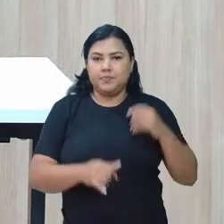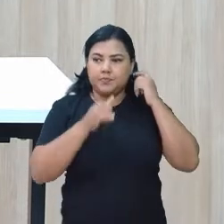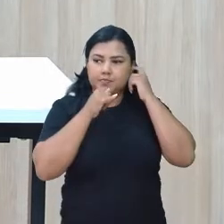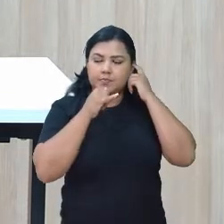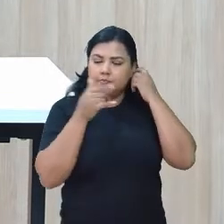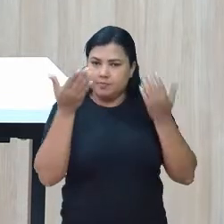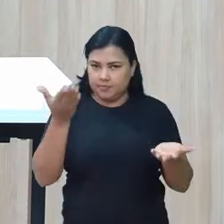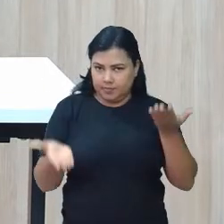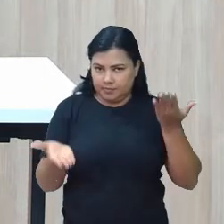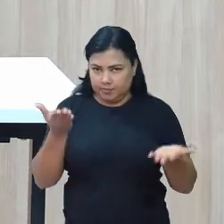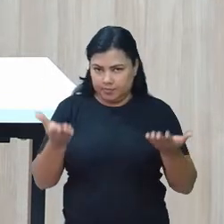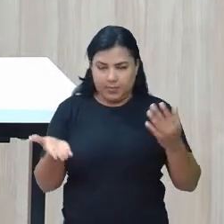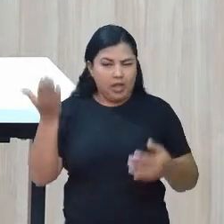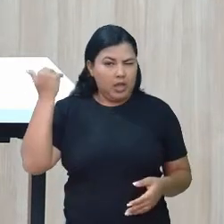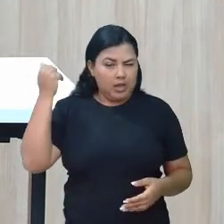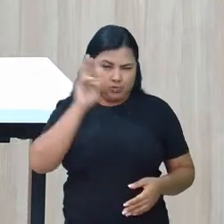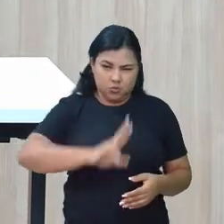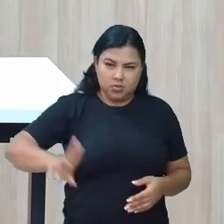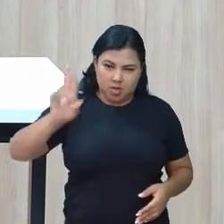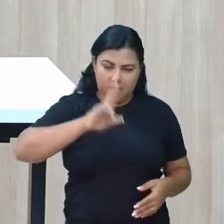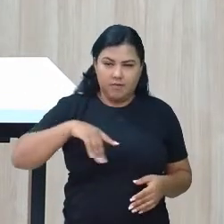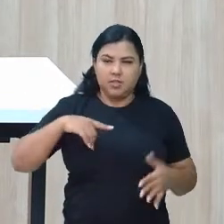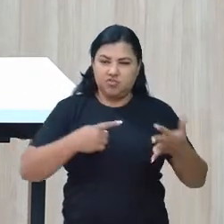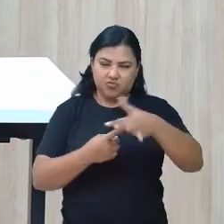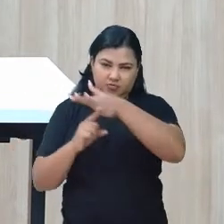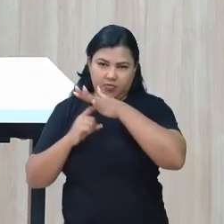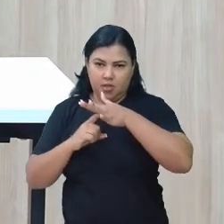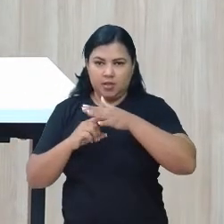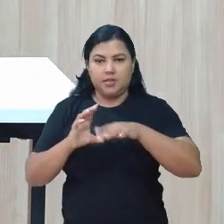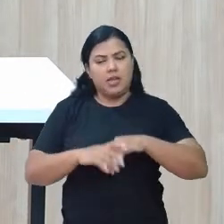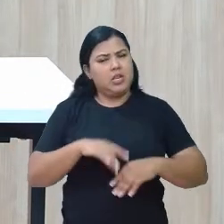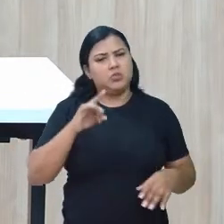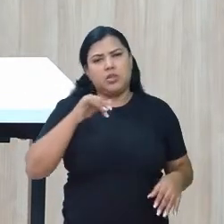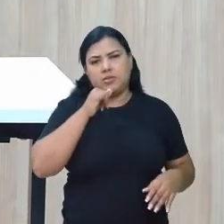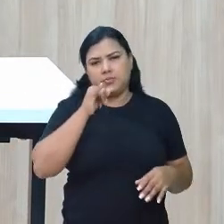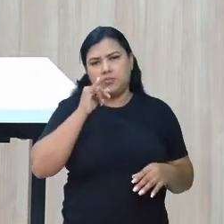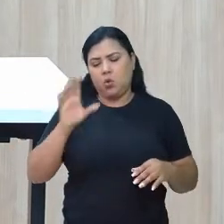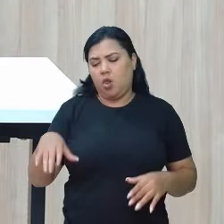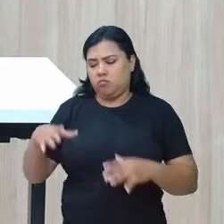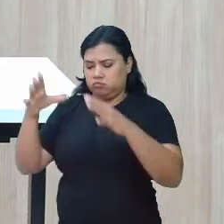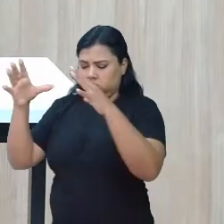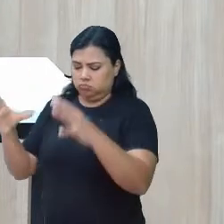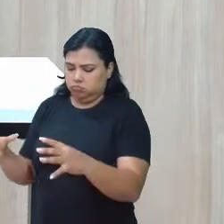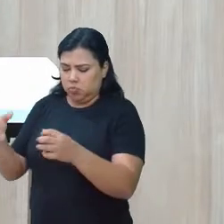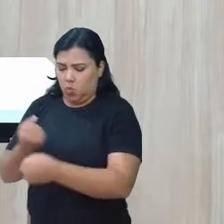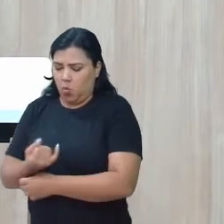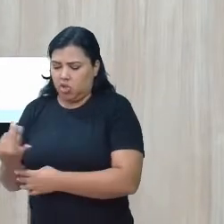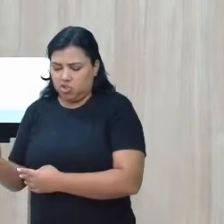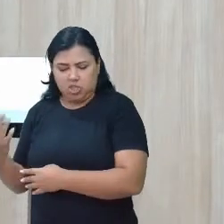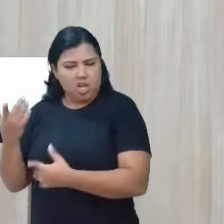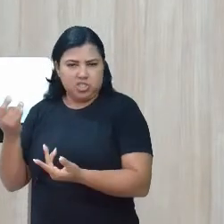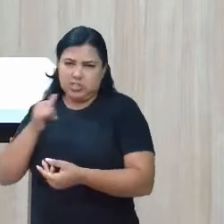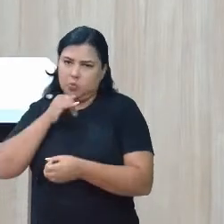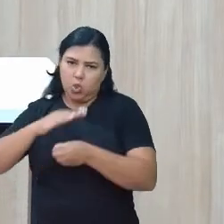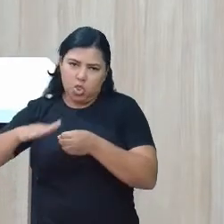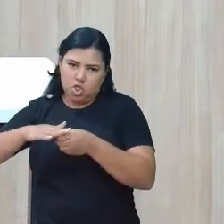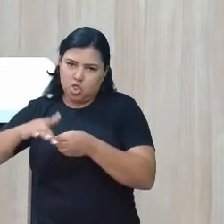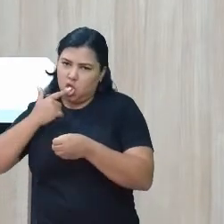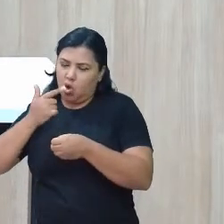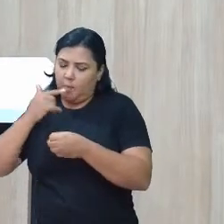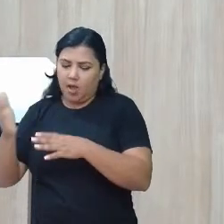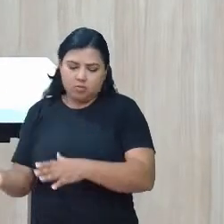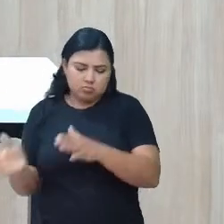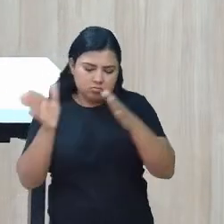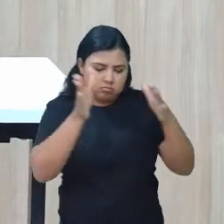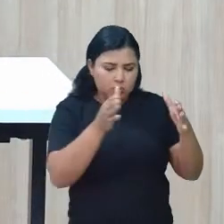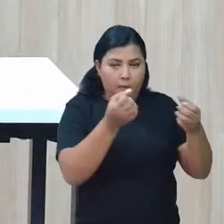essa balança era muito popularmente utilizada nas feiras, era simplesmente o seguinte, colocava-se uma certa quantidade de tomates, por exemplo, e do outro